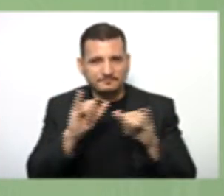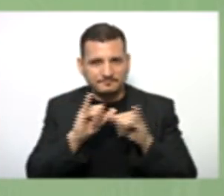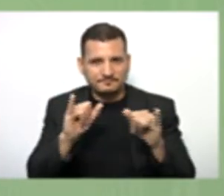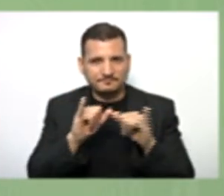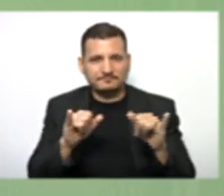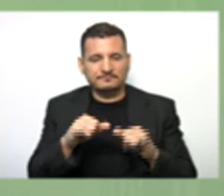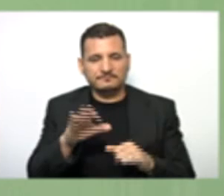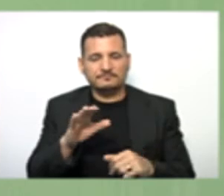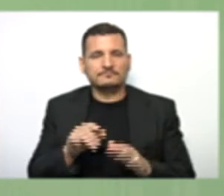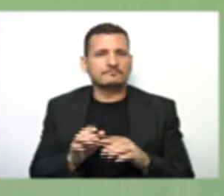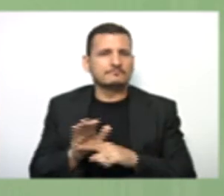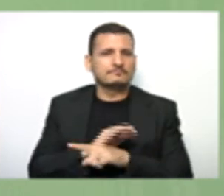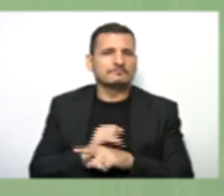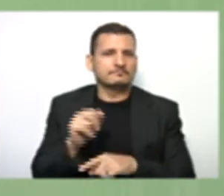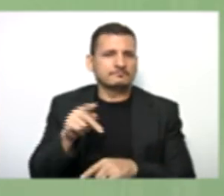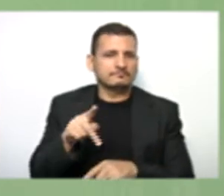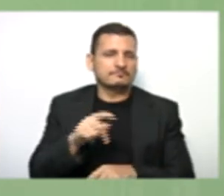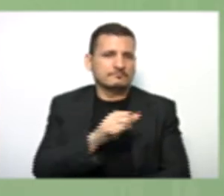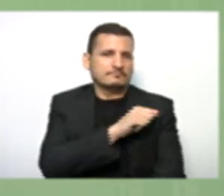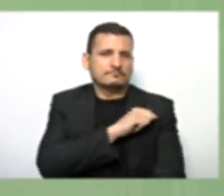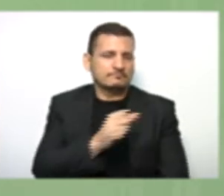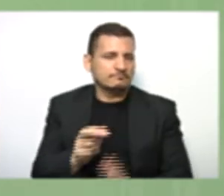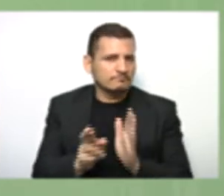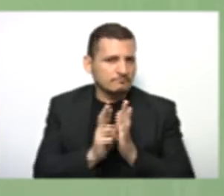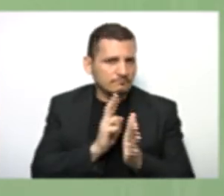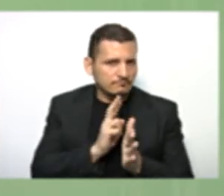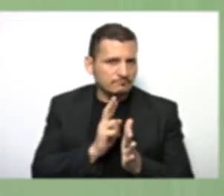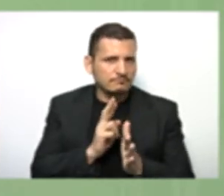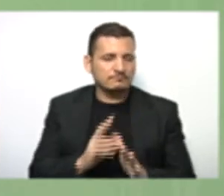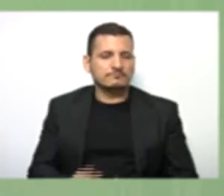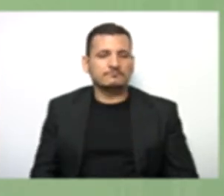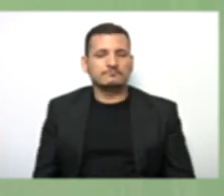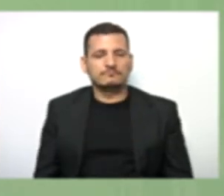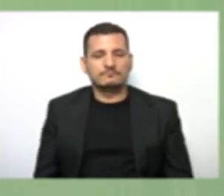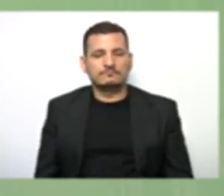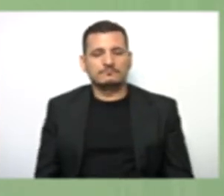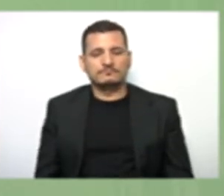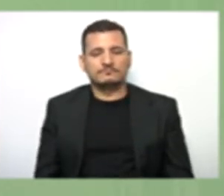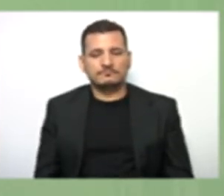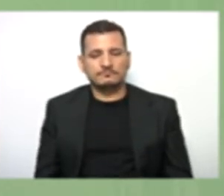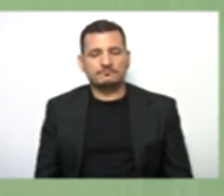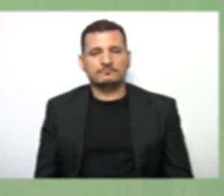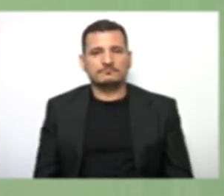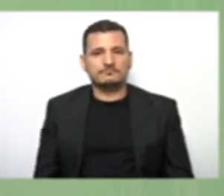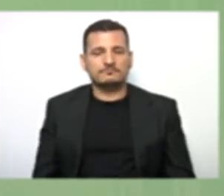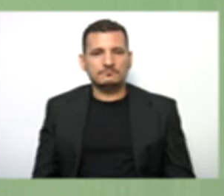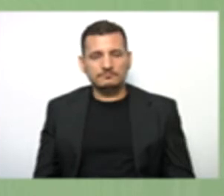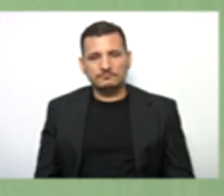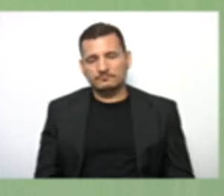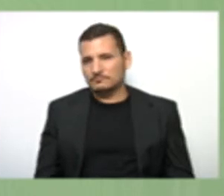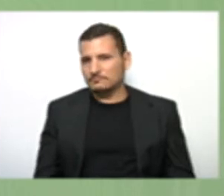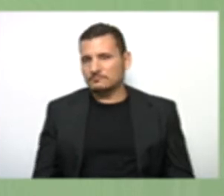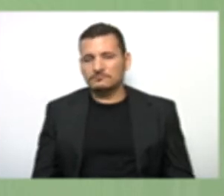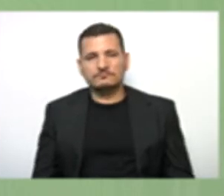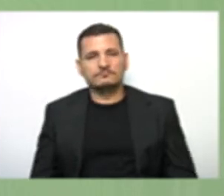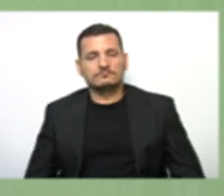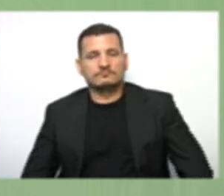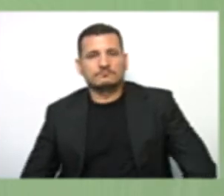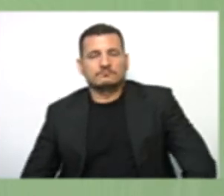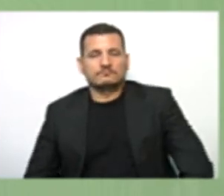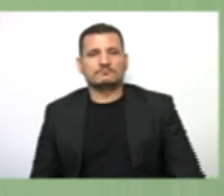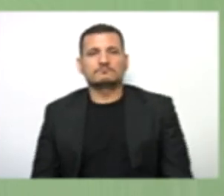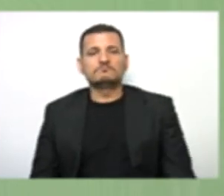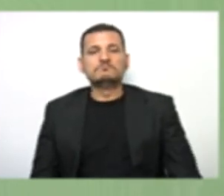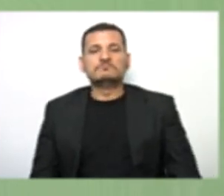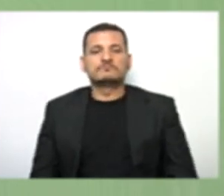Isso. Algum posicionamento desse? Não, professor. A gente está com um probleminha que está entrando e saindo, o pessoal dos polos aqui. Talvez eles não estejam conseguindo enviar